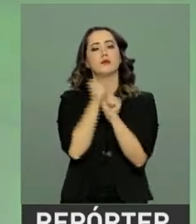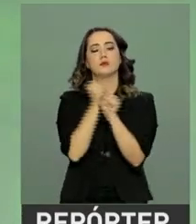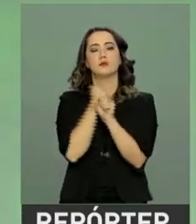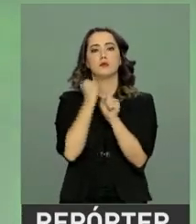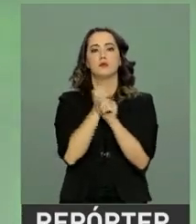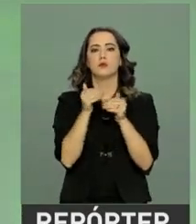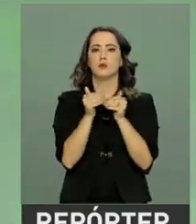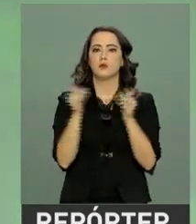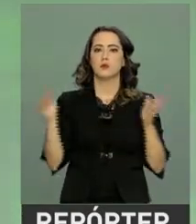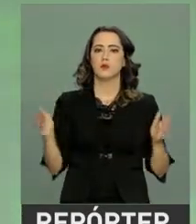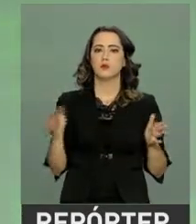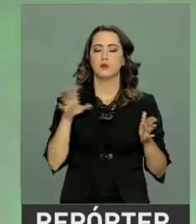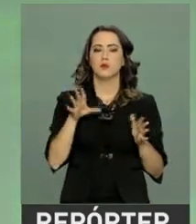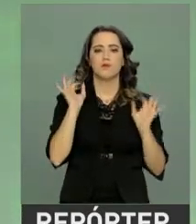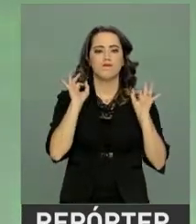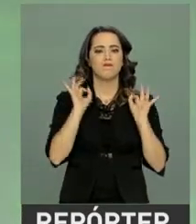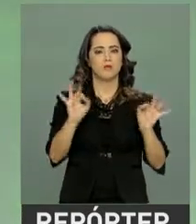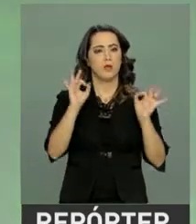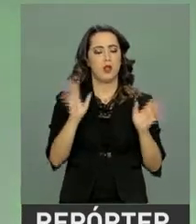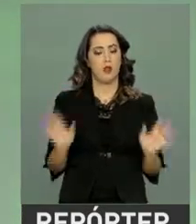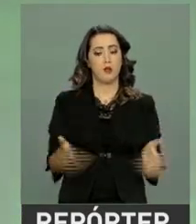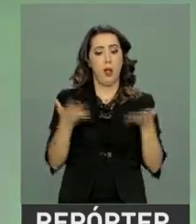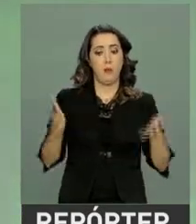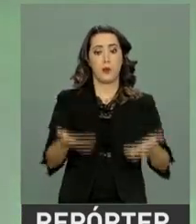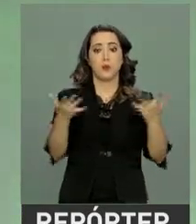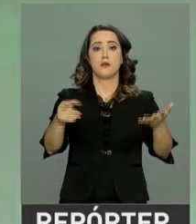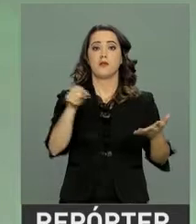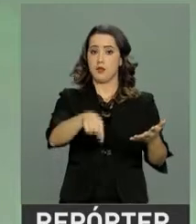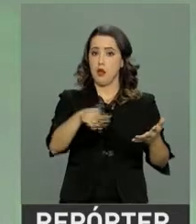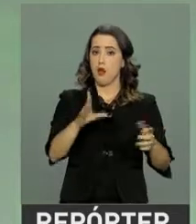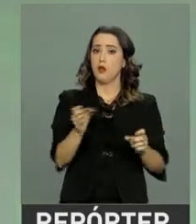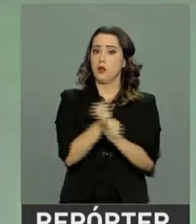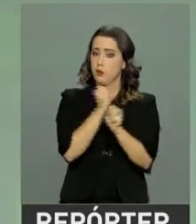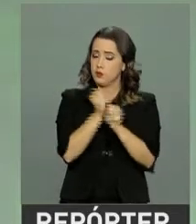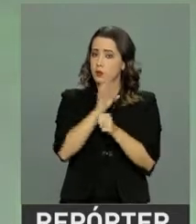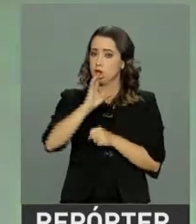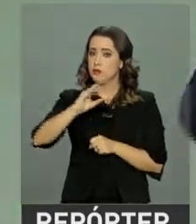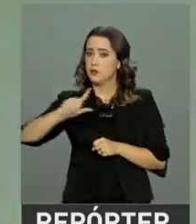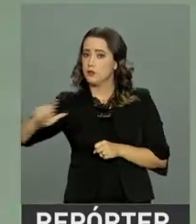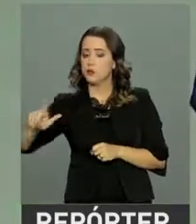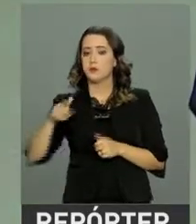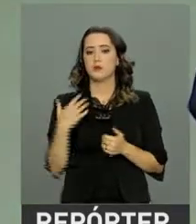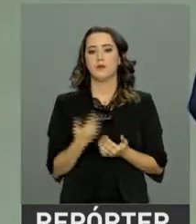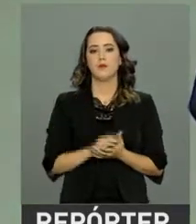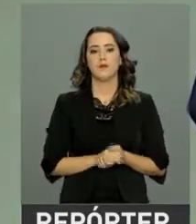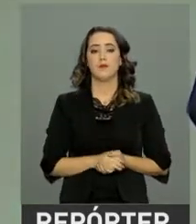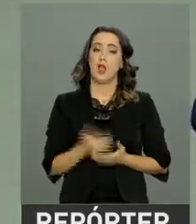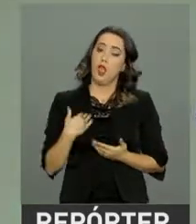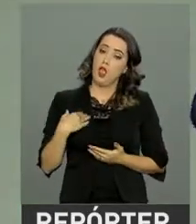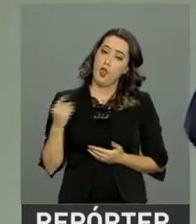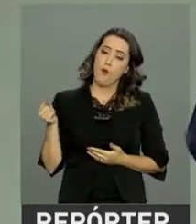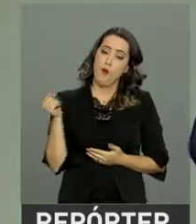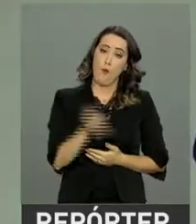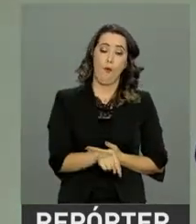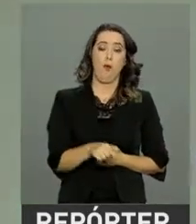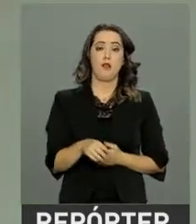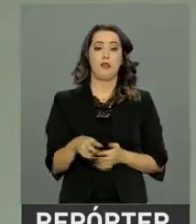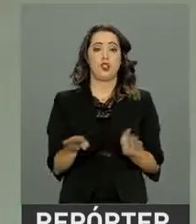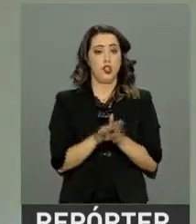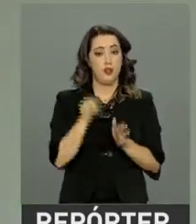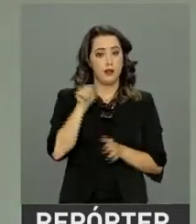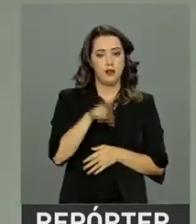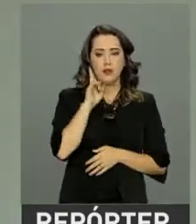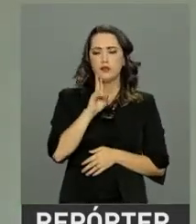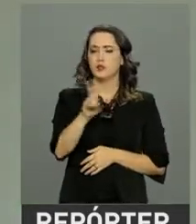e ampliar radicalmente a produtividade nessa atividade econômica vindo aqui é que eu percebo que